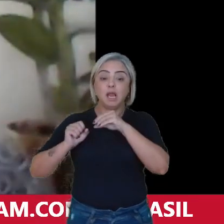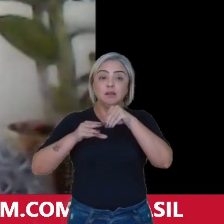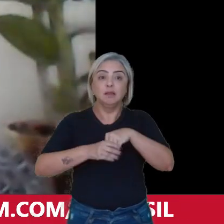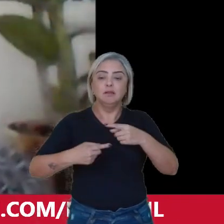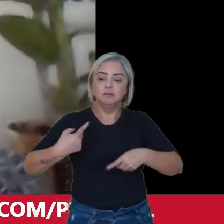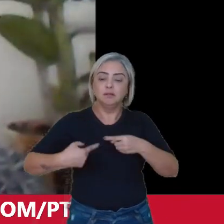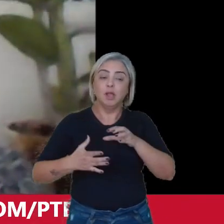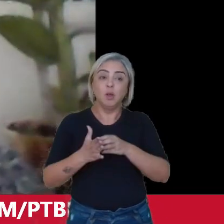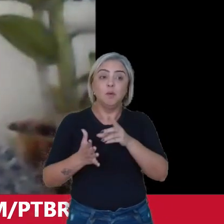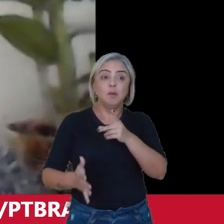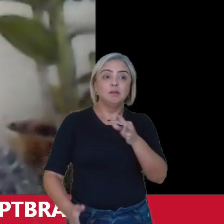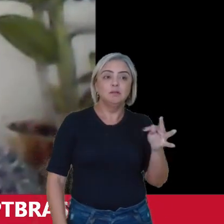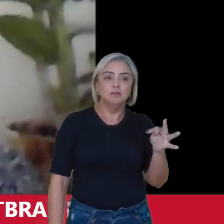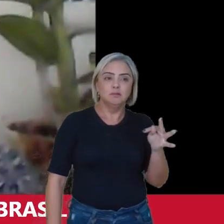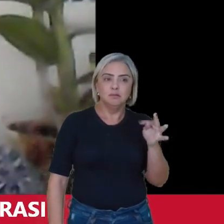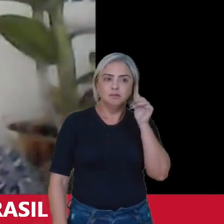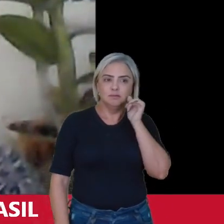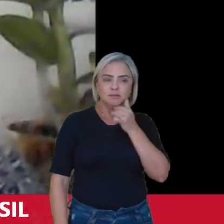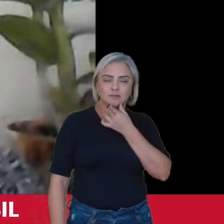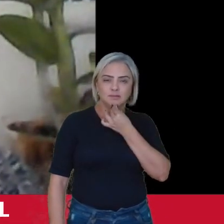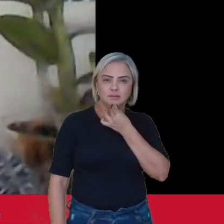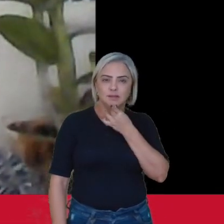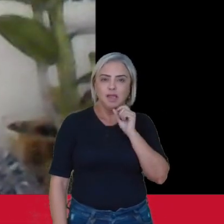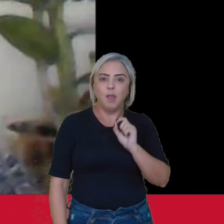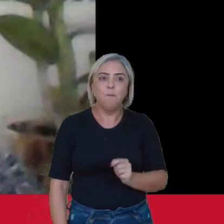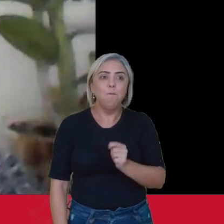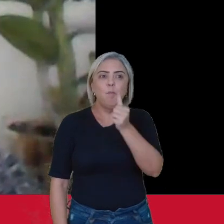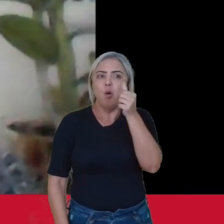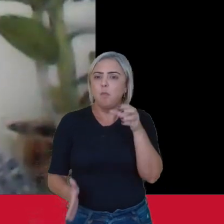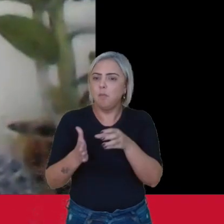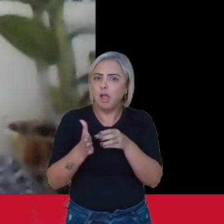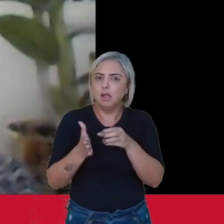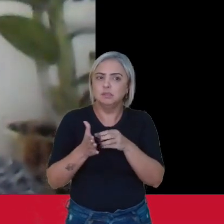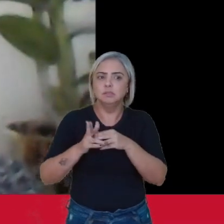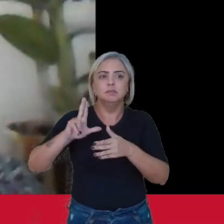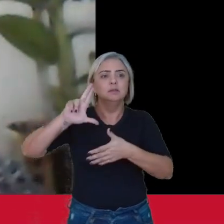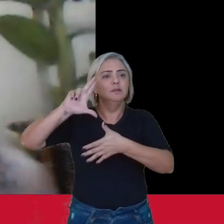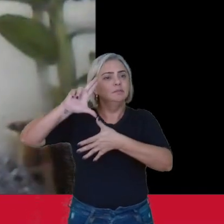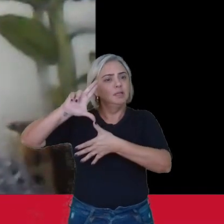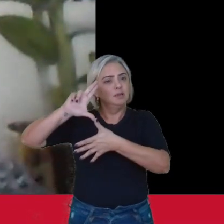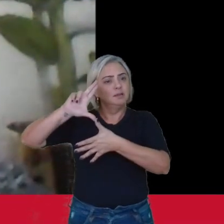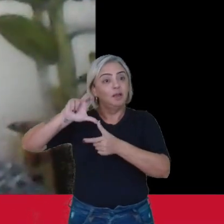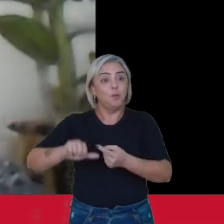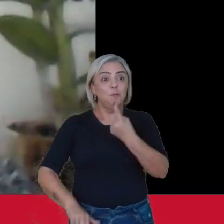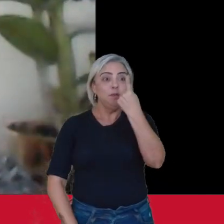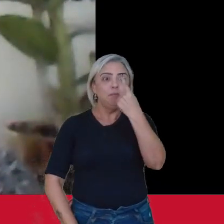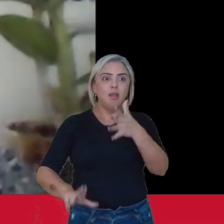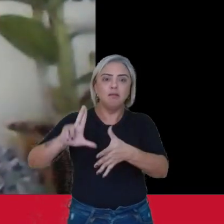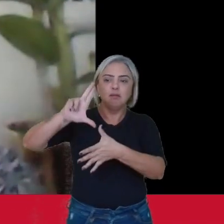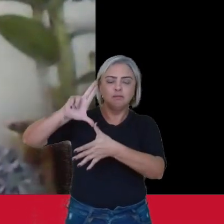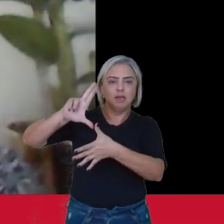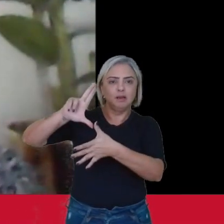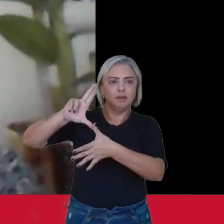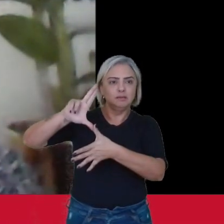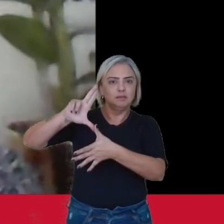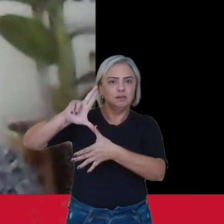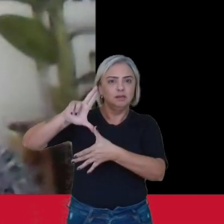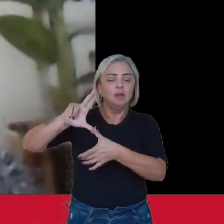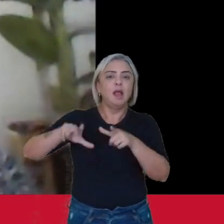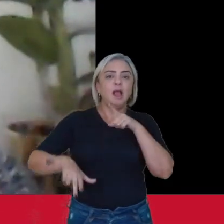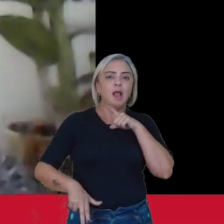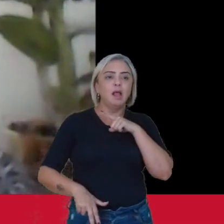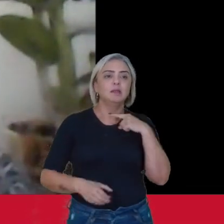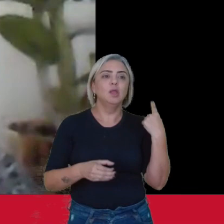O Partido dos Trabalhadores, inclusive, é um dos poucos partidos na América Latina, foi o primeiro na América Latina, a